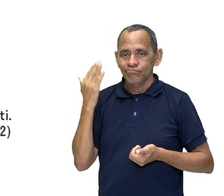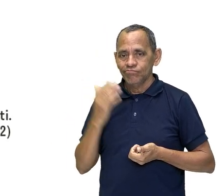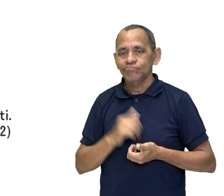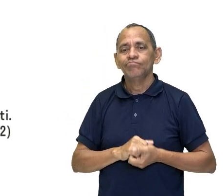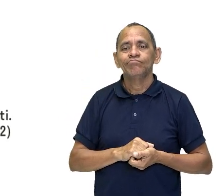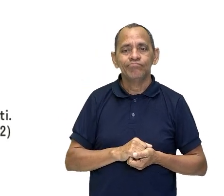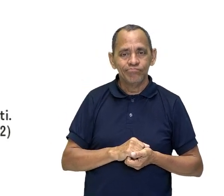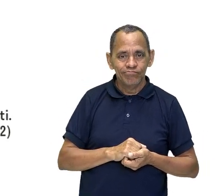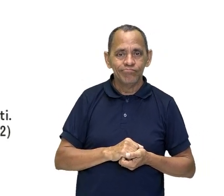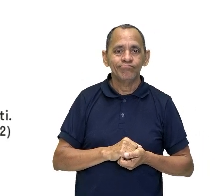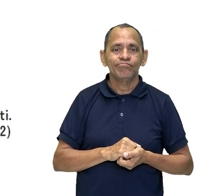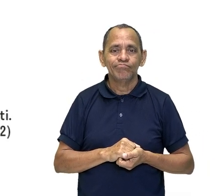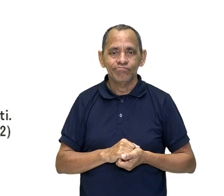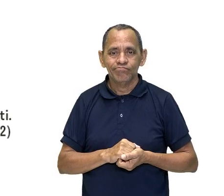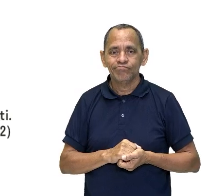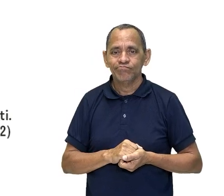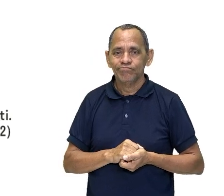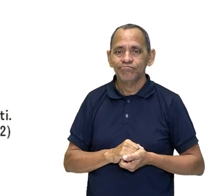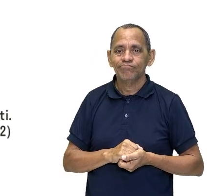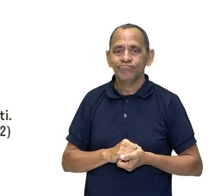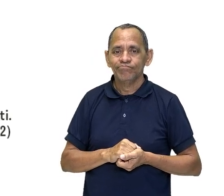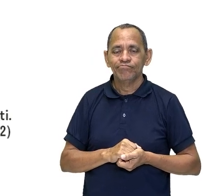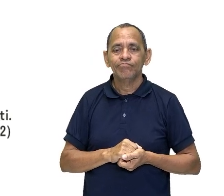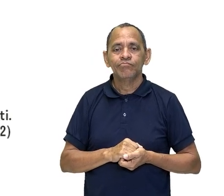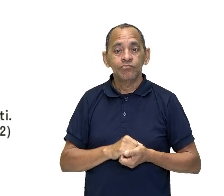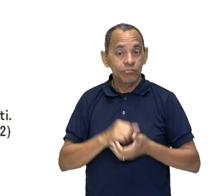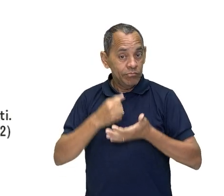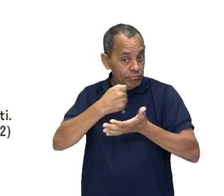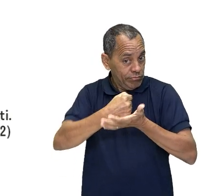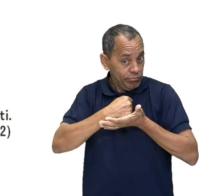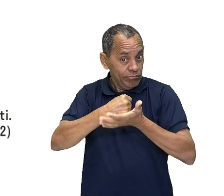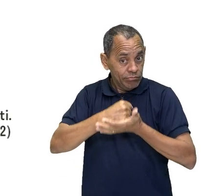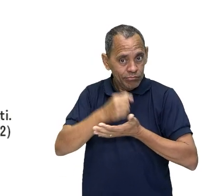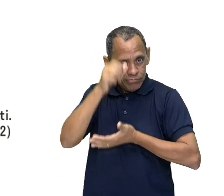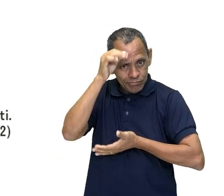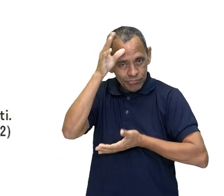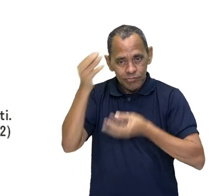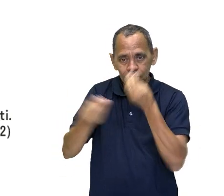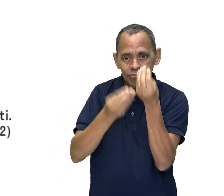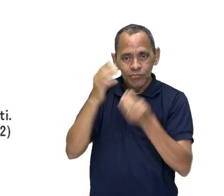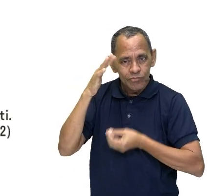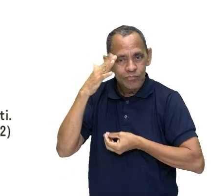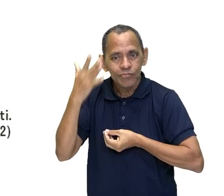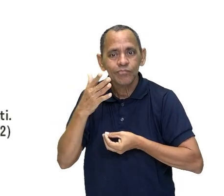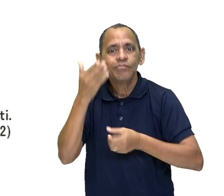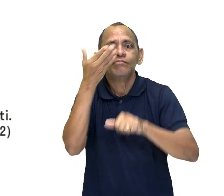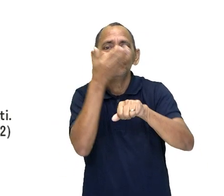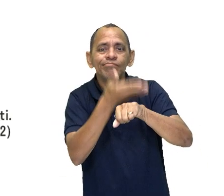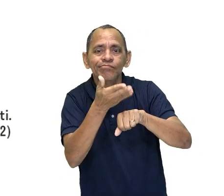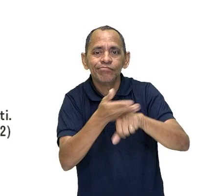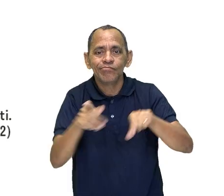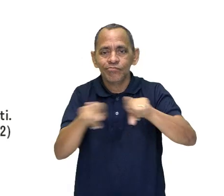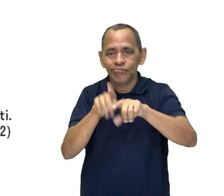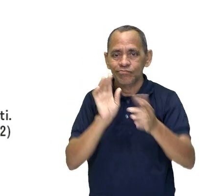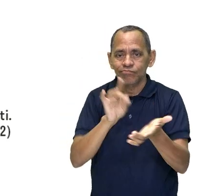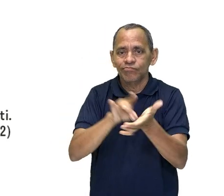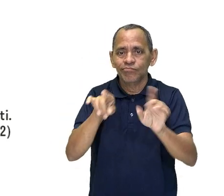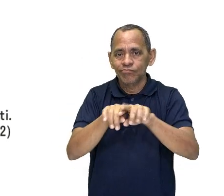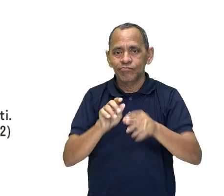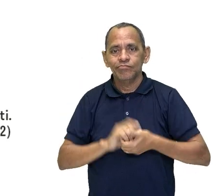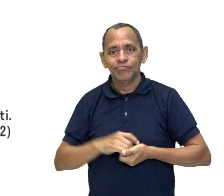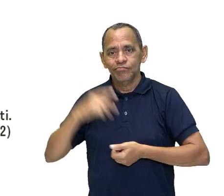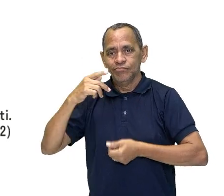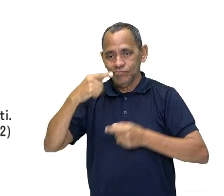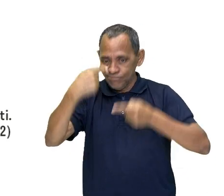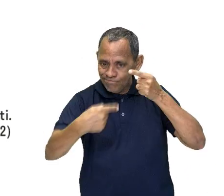basicamente nos ajudar a compreender como é que funcionava de fato, na prática, essa política dos governadores. Aqui,